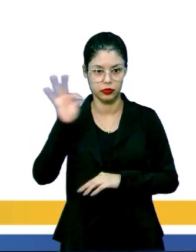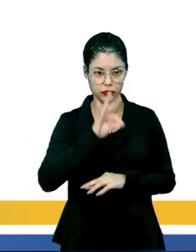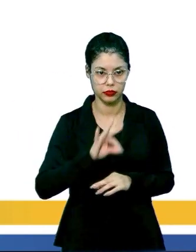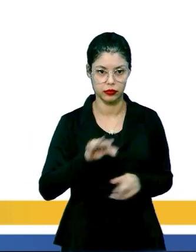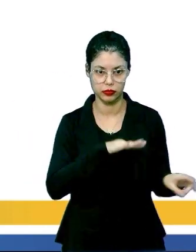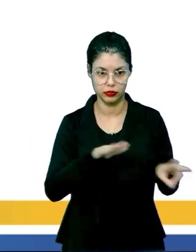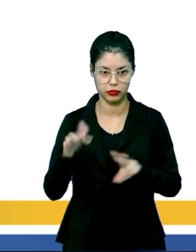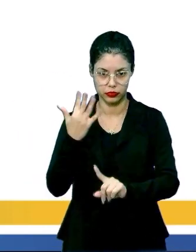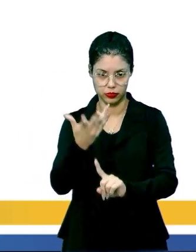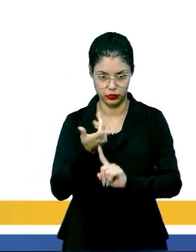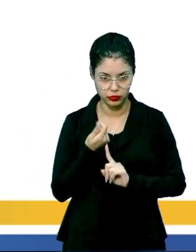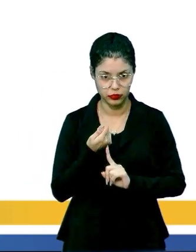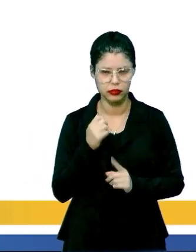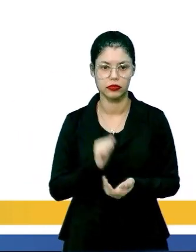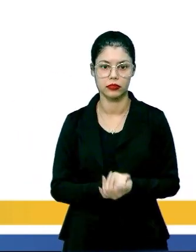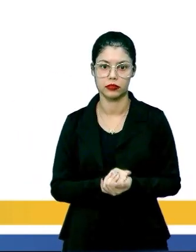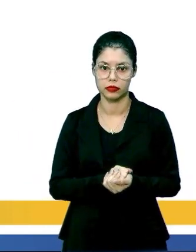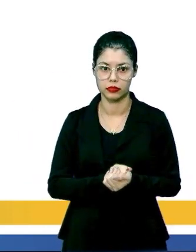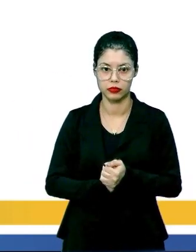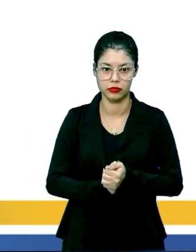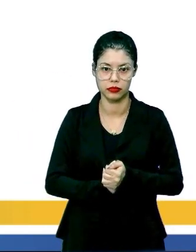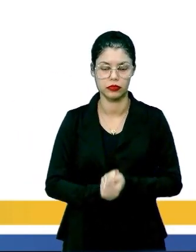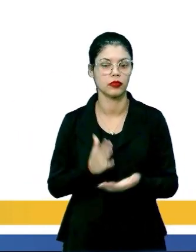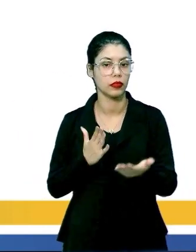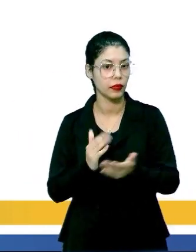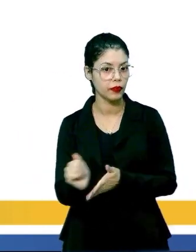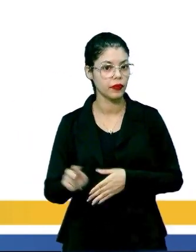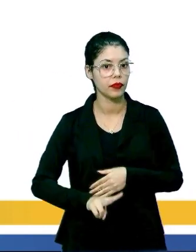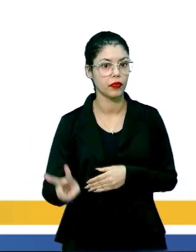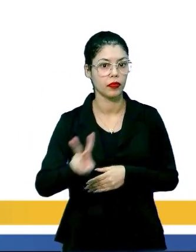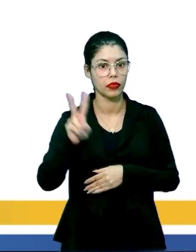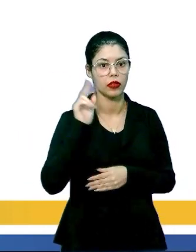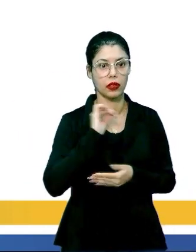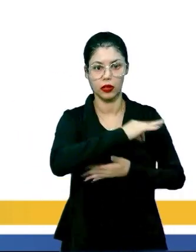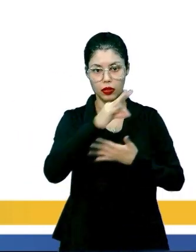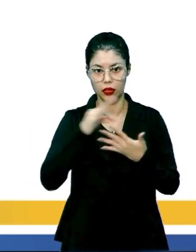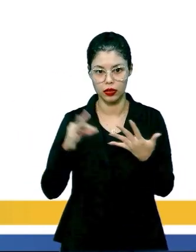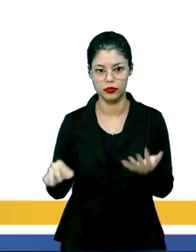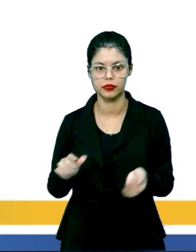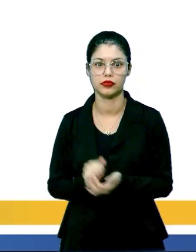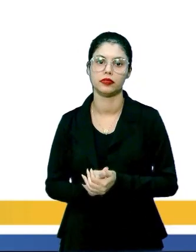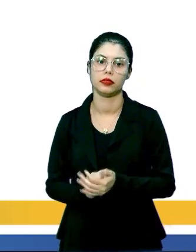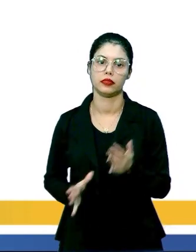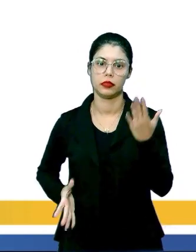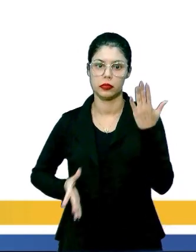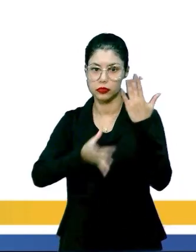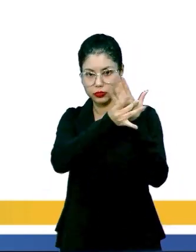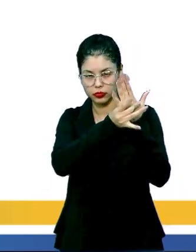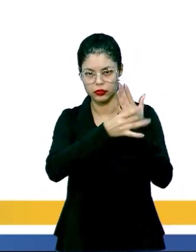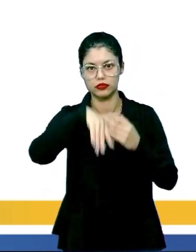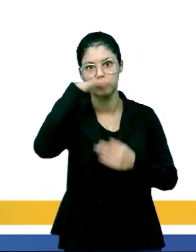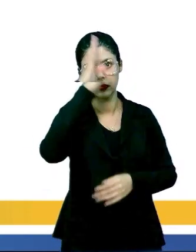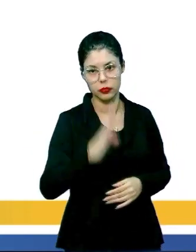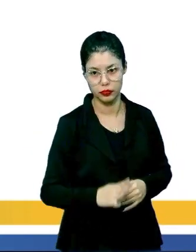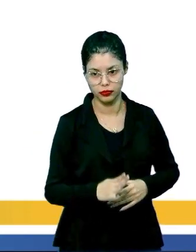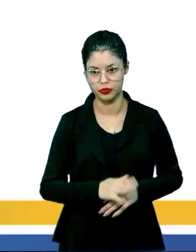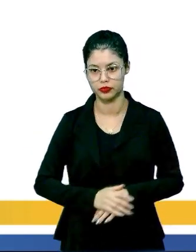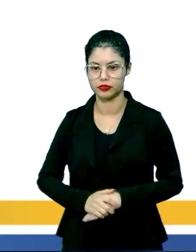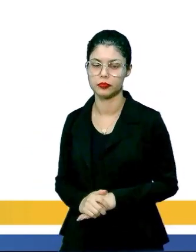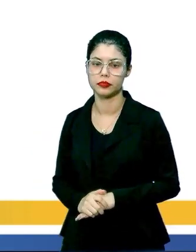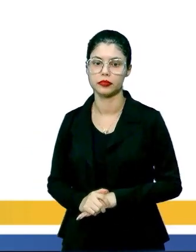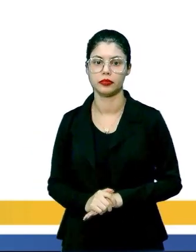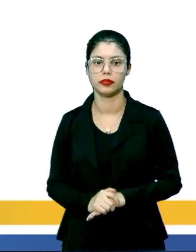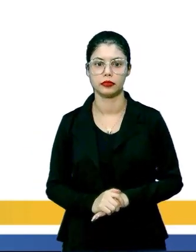espírito da Semana de Arte Moderna, prestem atenção aí, ao buscar valorizar elementos que formam a